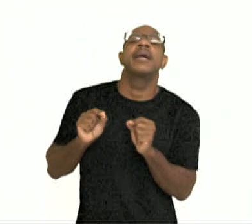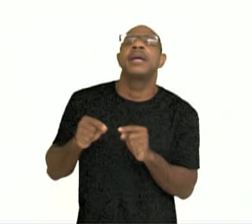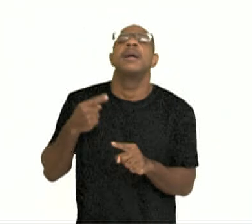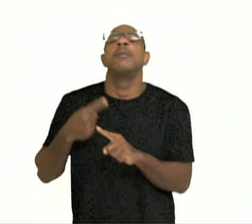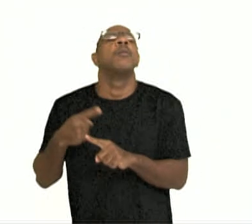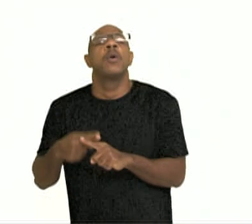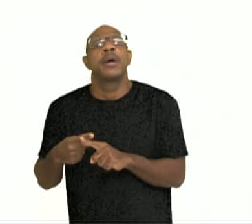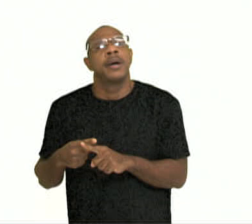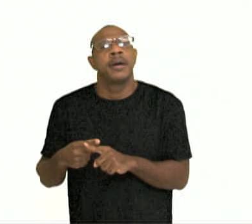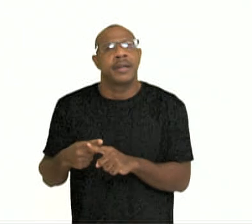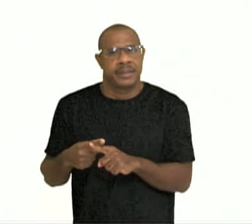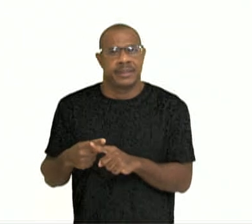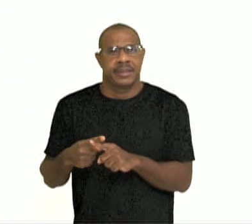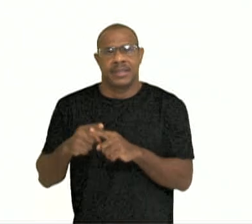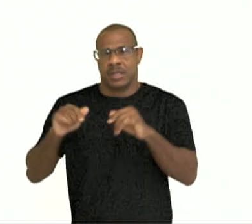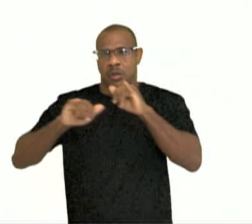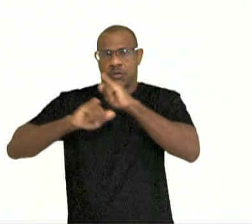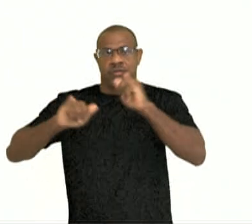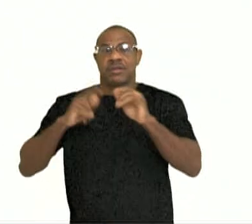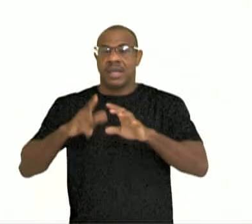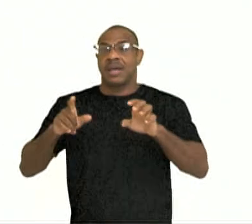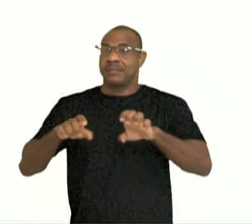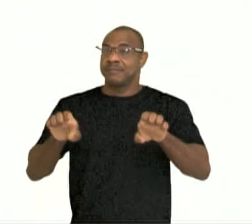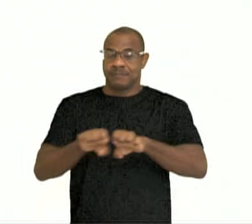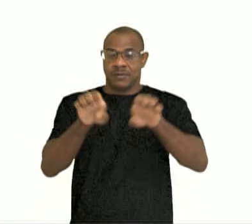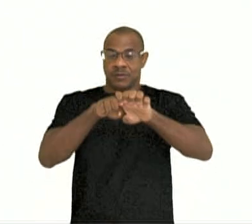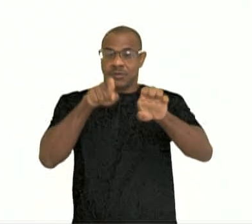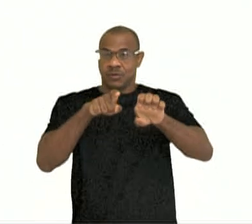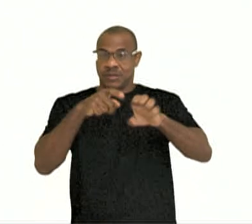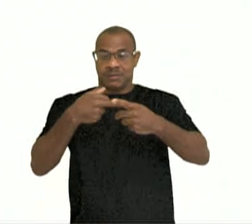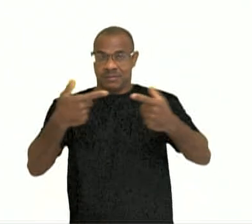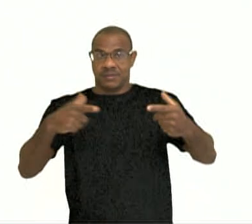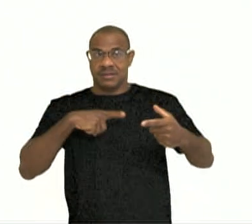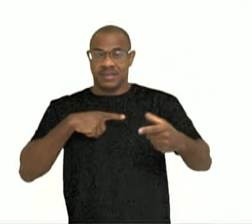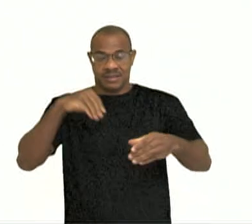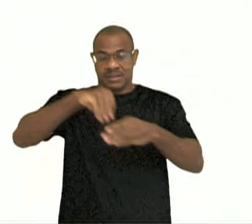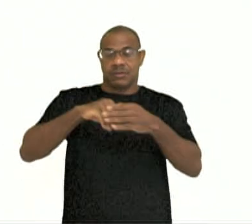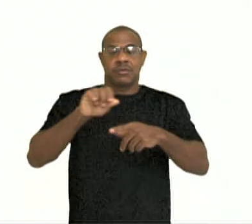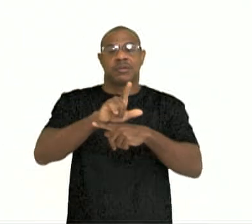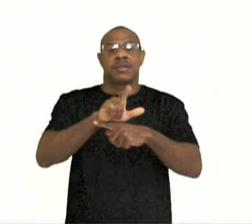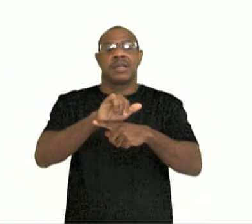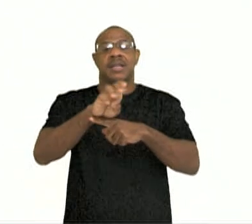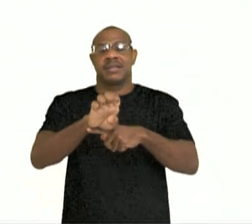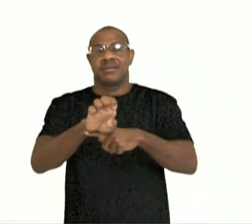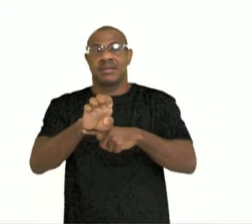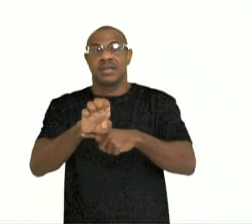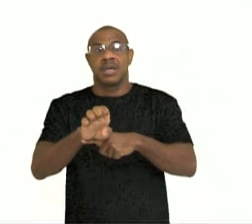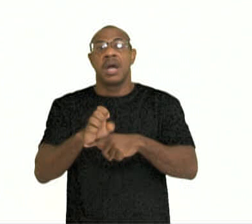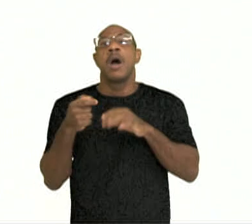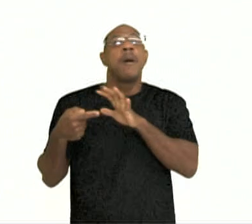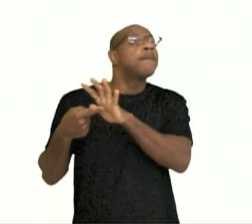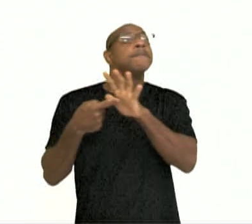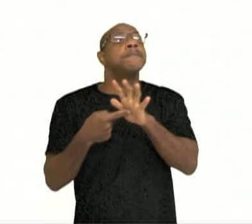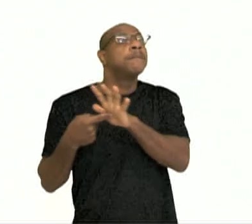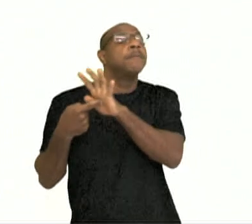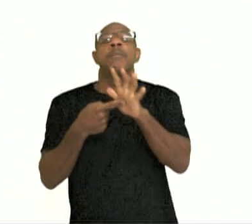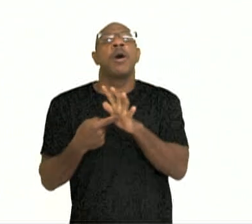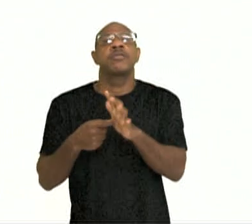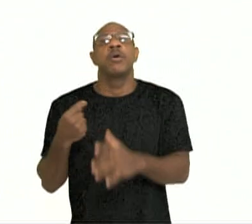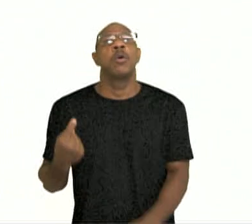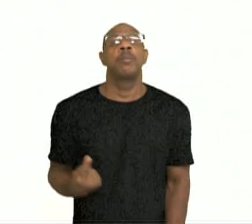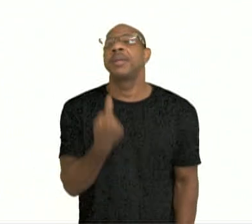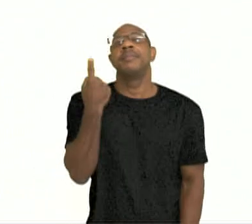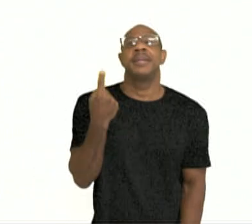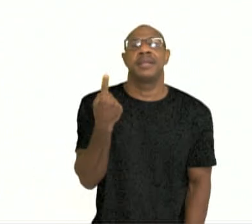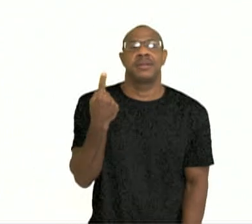da notícia. Então, os elementos, né, que tem que ter no LIDE. Destaque o LIDE do primeiro parágrafo